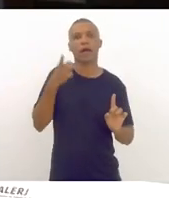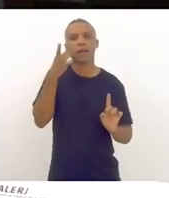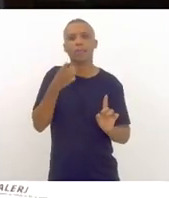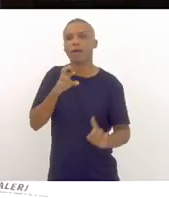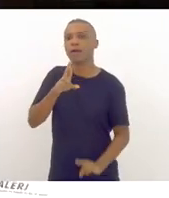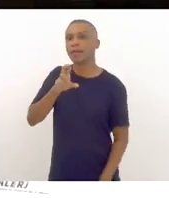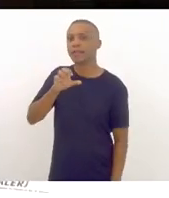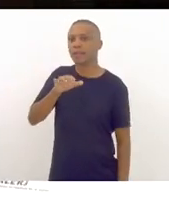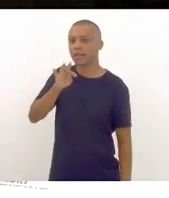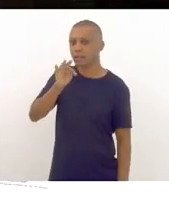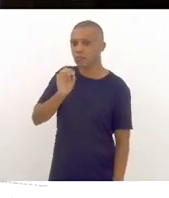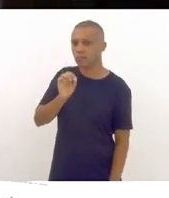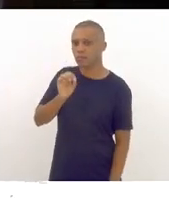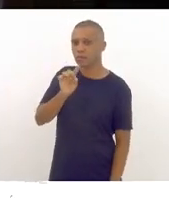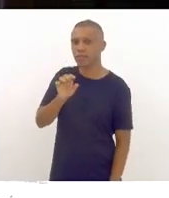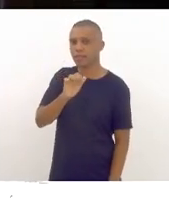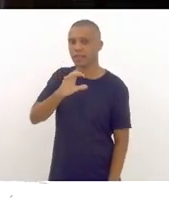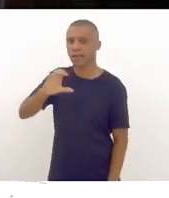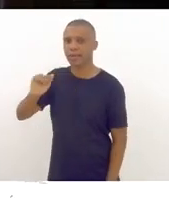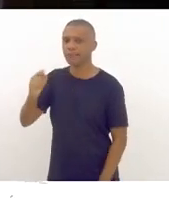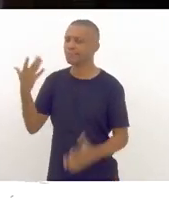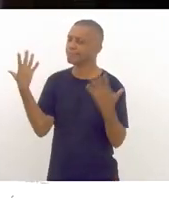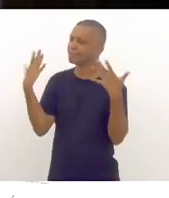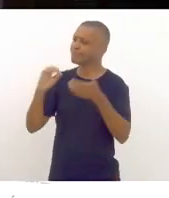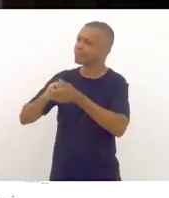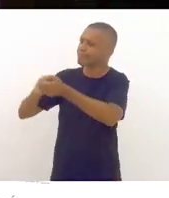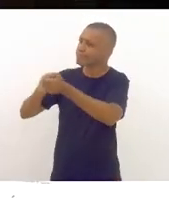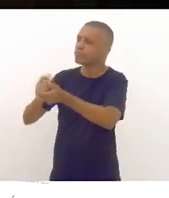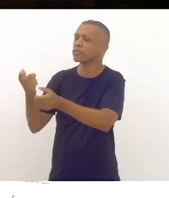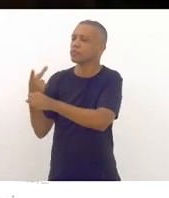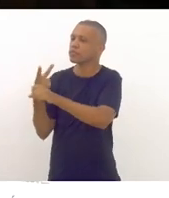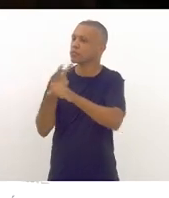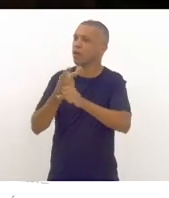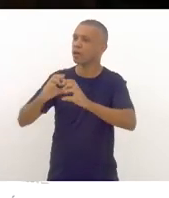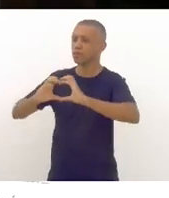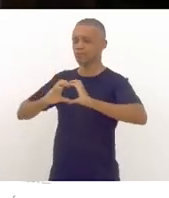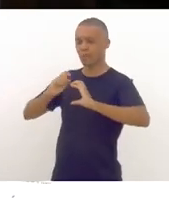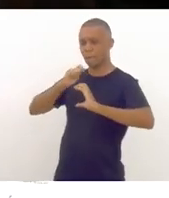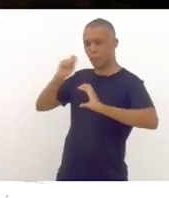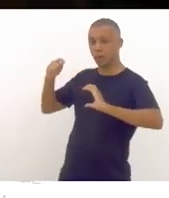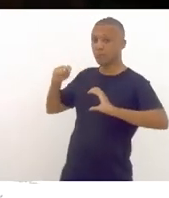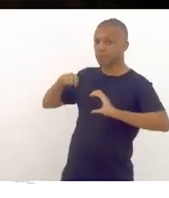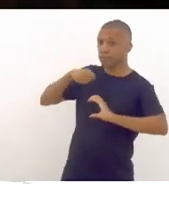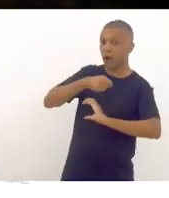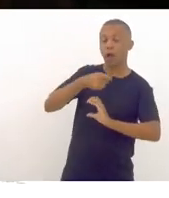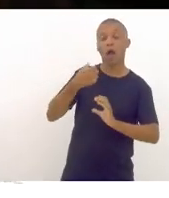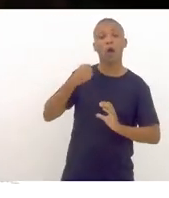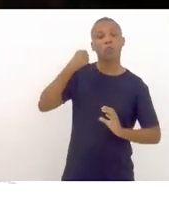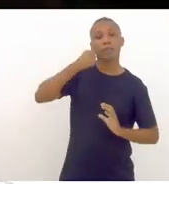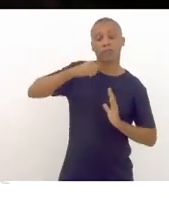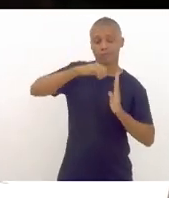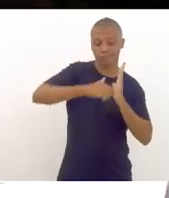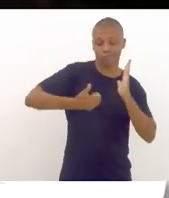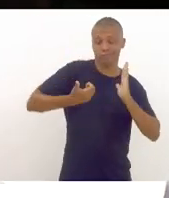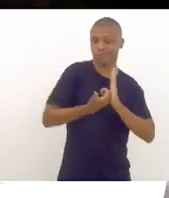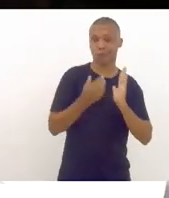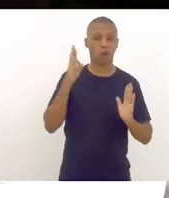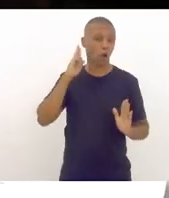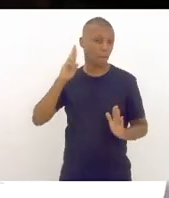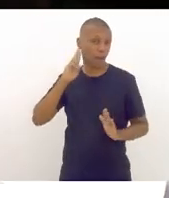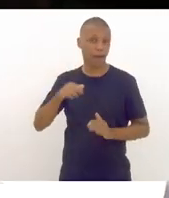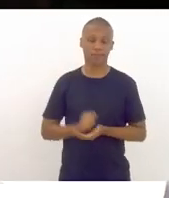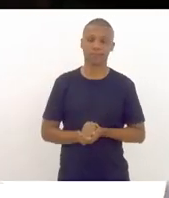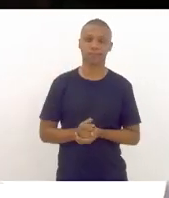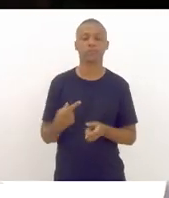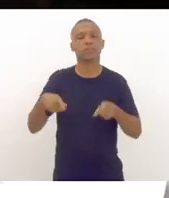deputado por essa iniciativa de entrega do conjunto de medalhas Tiradentes ao senador Romário. Saudar aqui o nosso governador